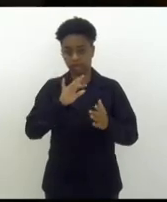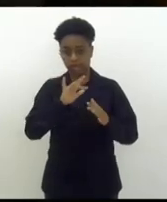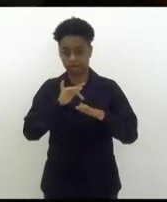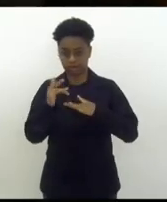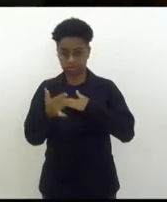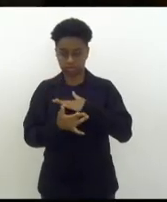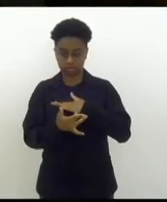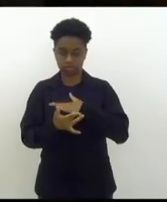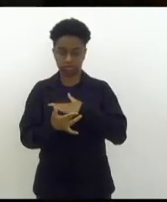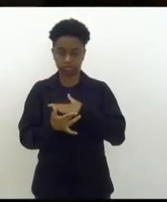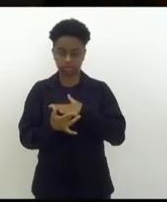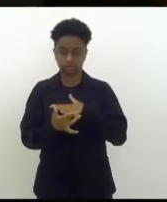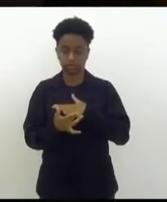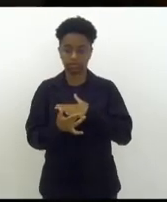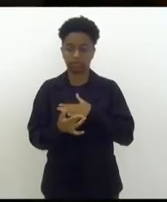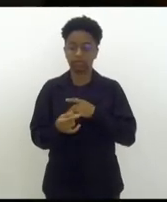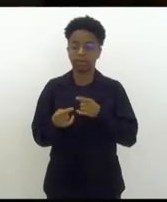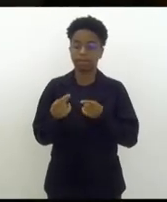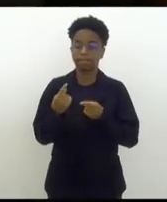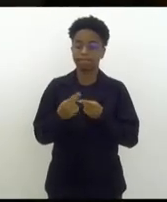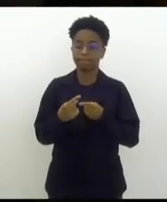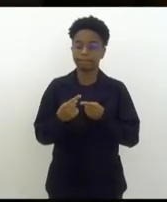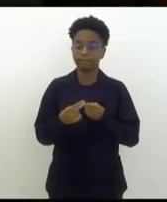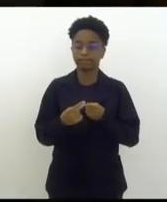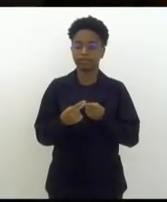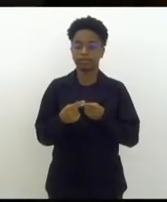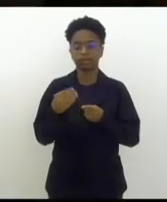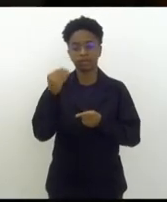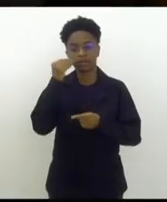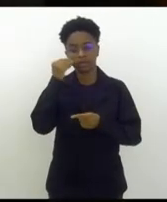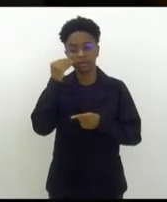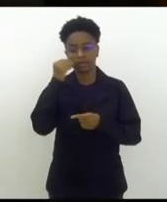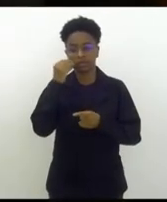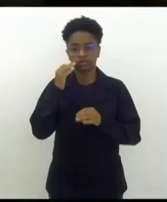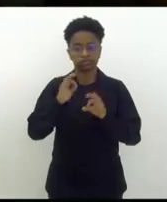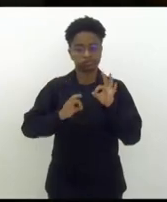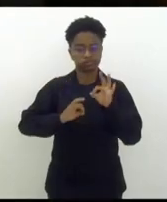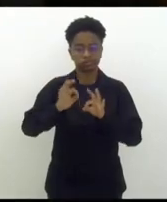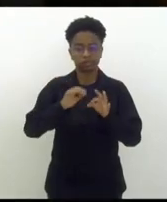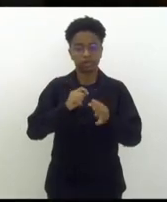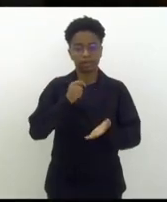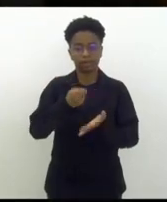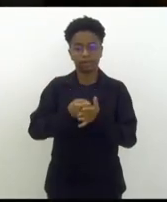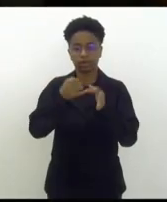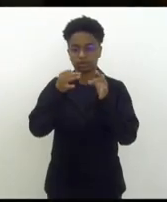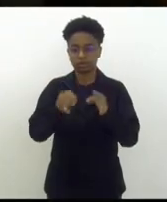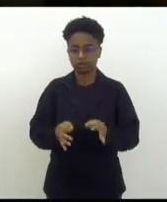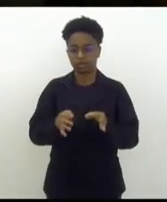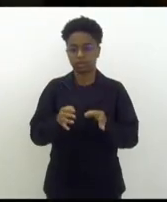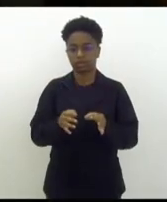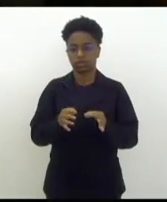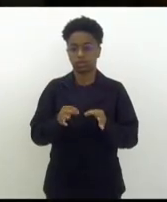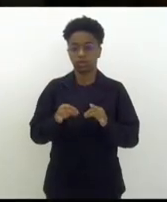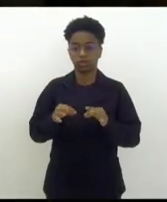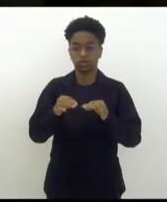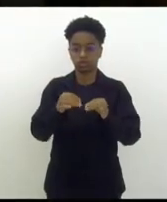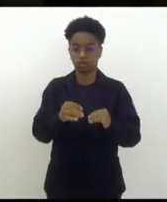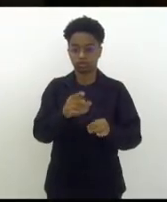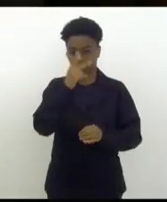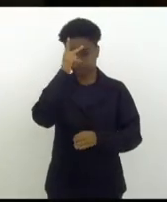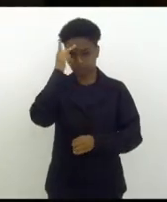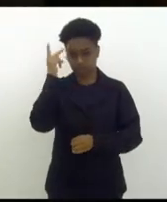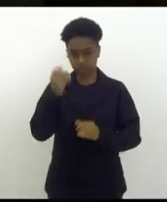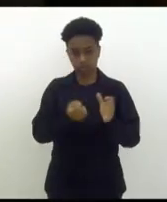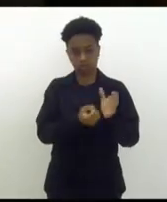é no sentido que ela Contemple a justa remuneração das e dois produtores